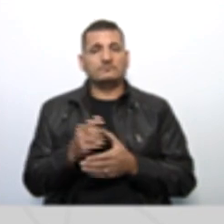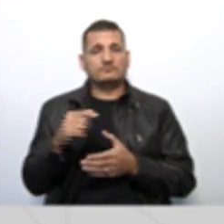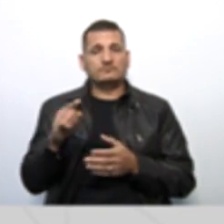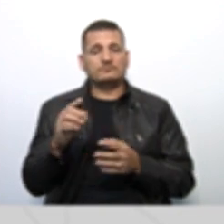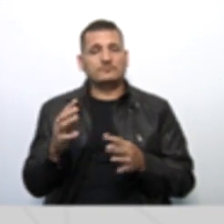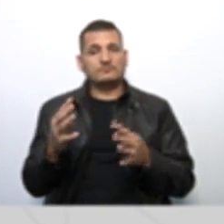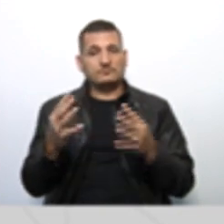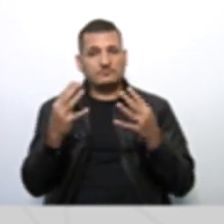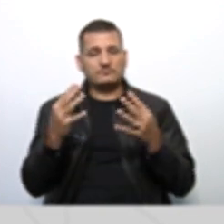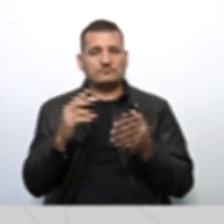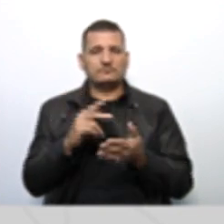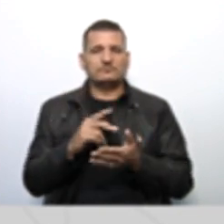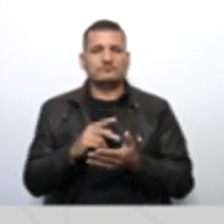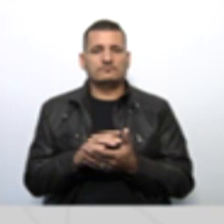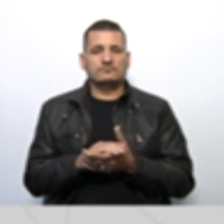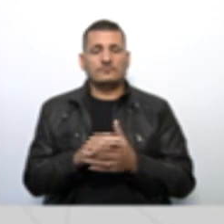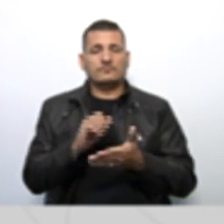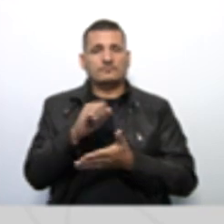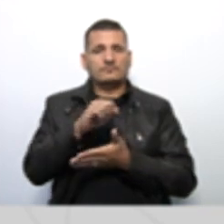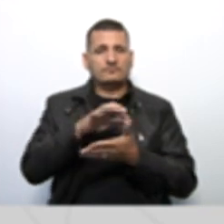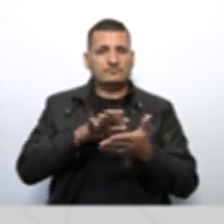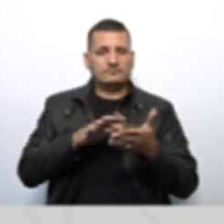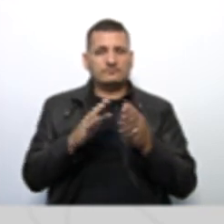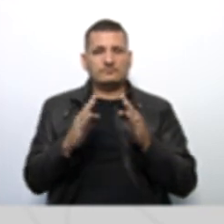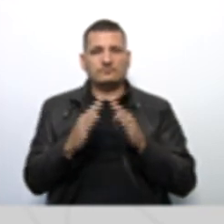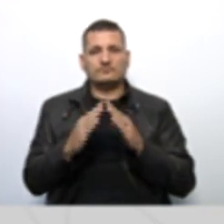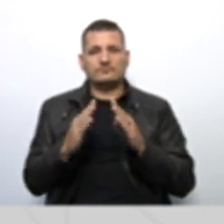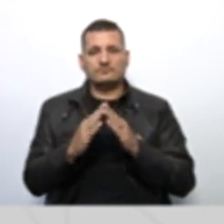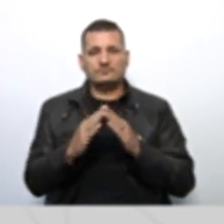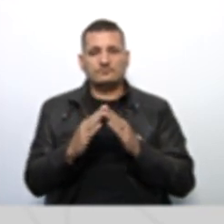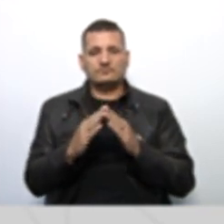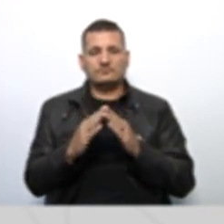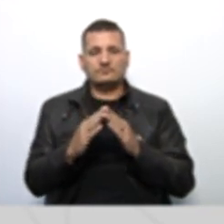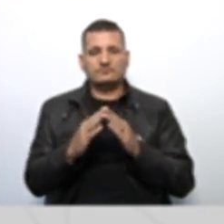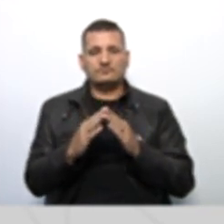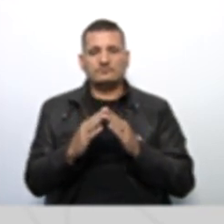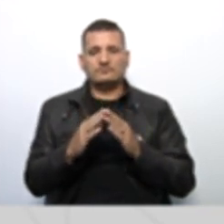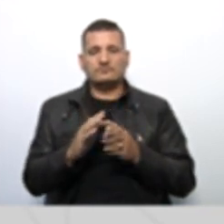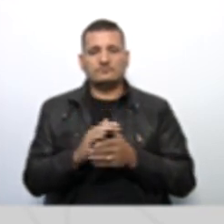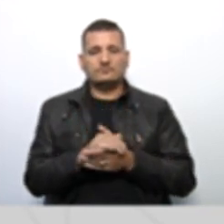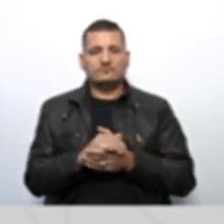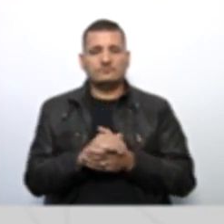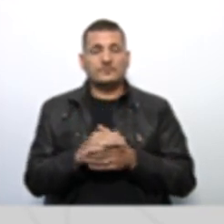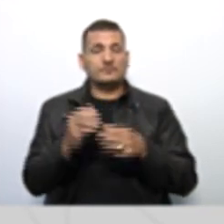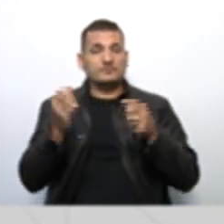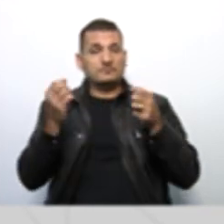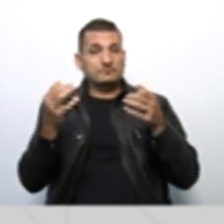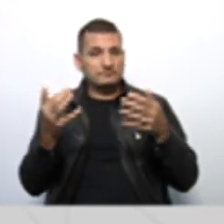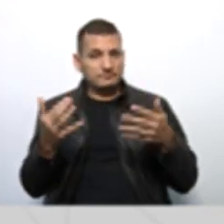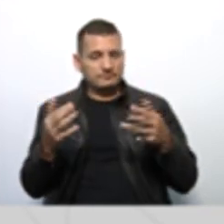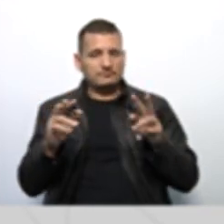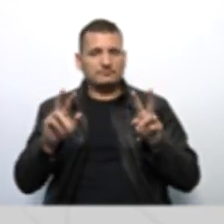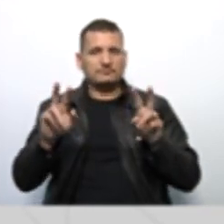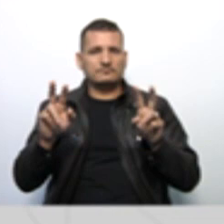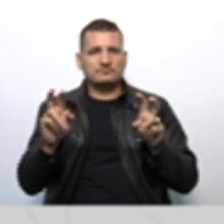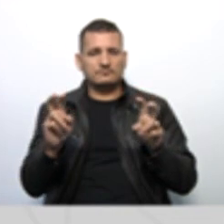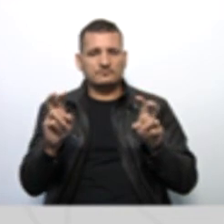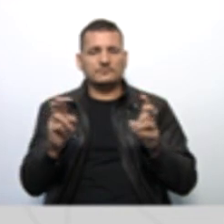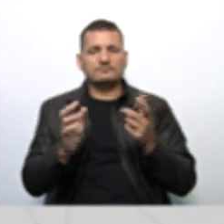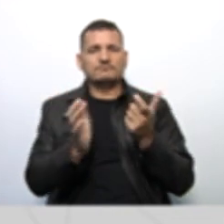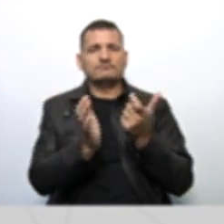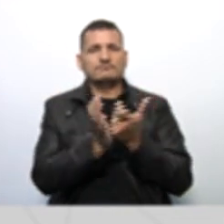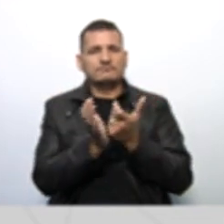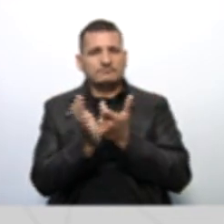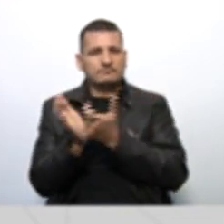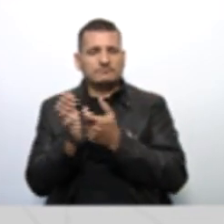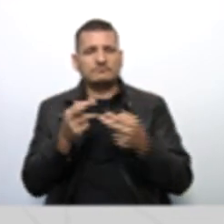também, pessoal, à atividade de percurso, né, que fala justamente sobre isso, pessoal. A classificação